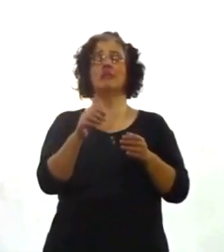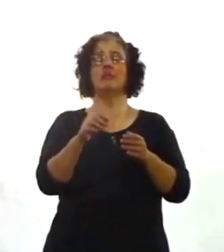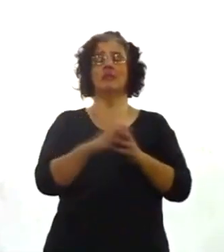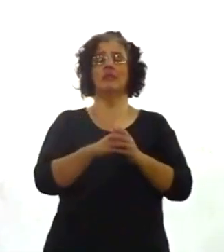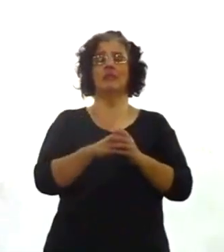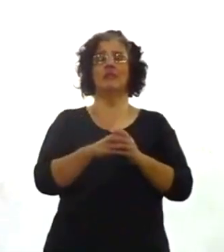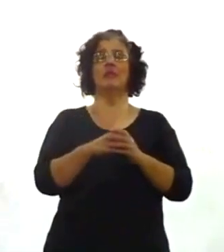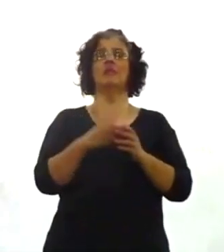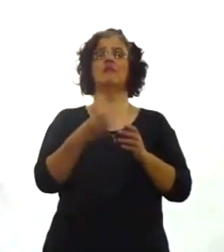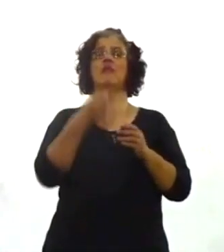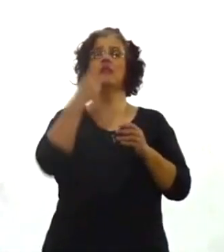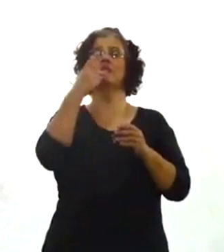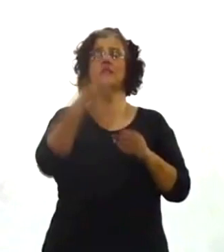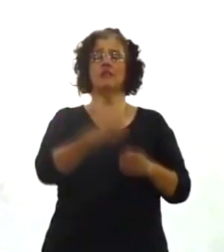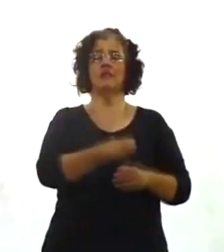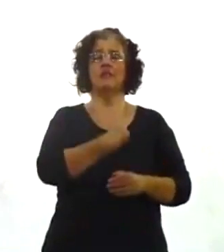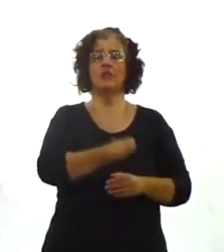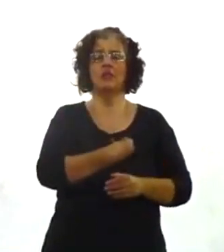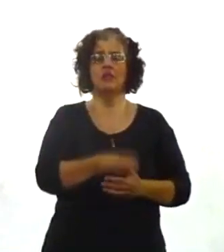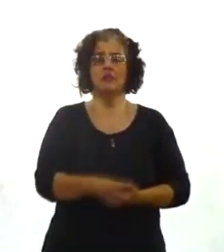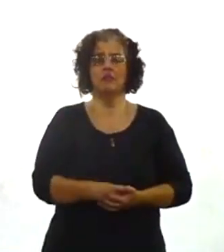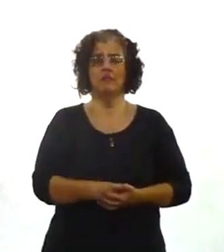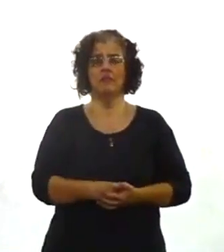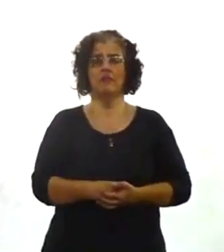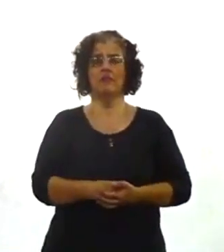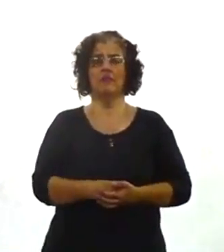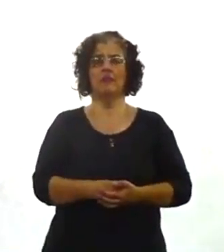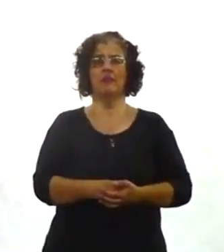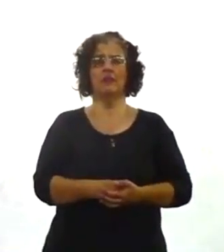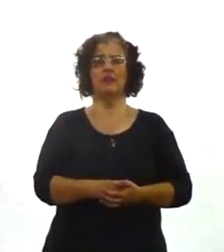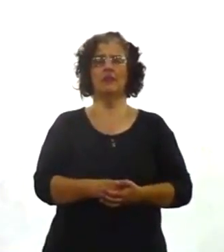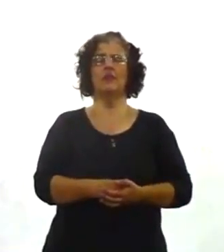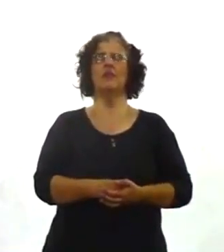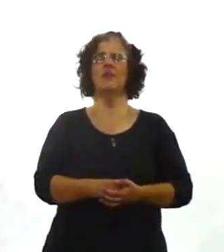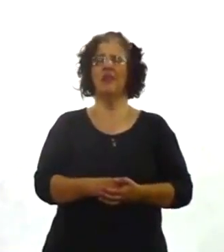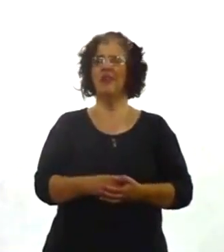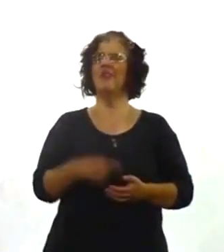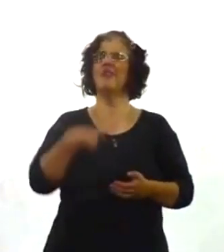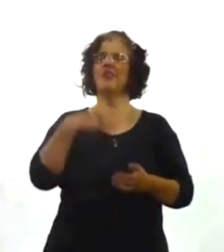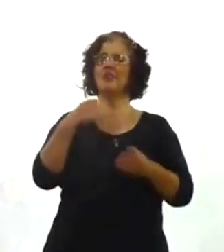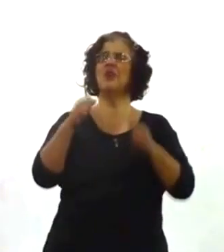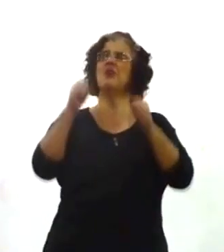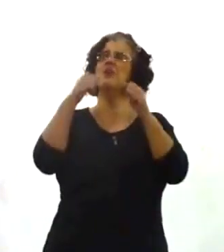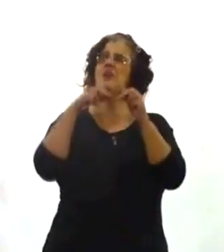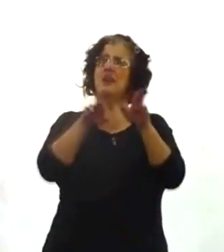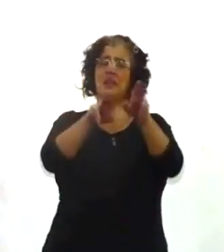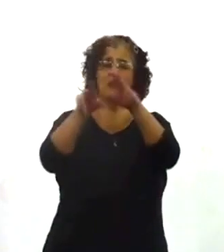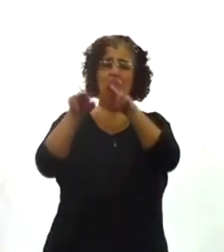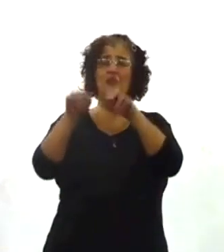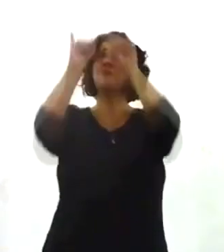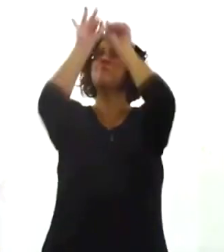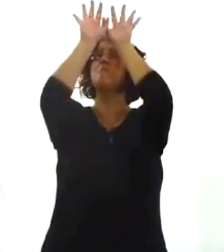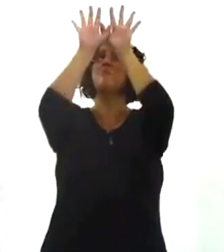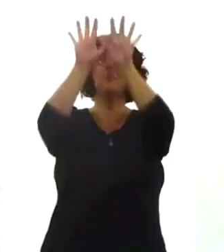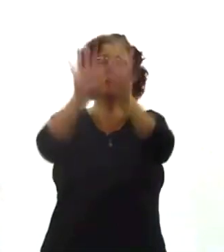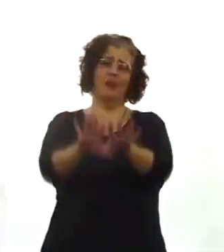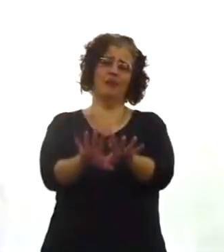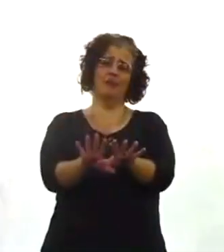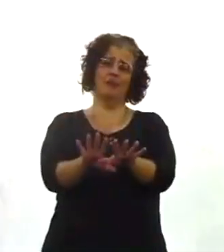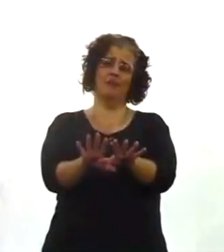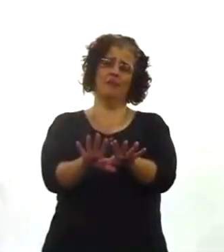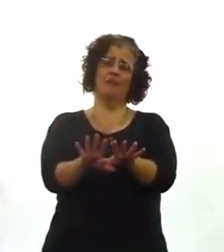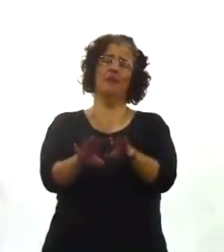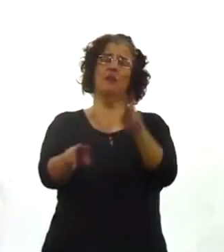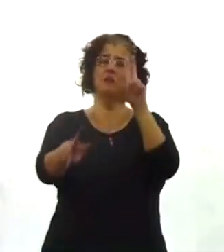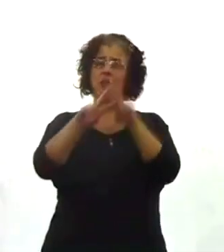a vida. Ele diz: irmãos, é uma bênção estar preso, porque o evangelho tem crescido